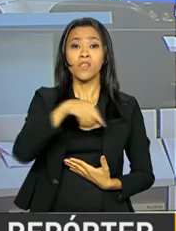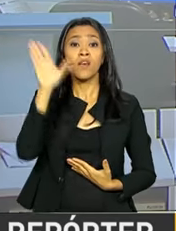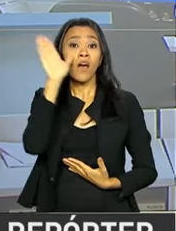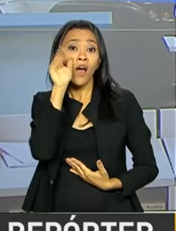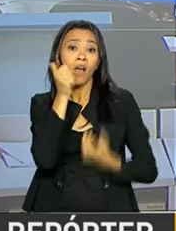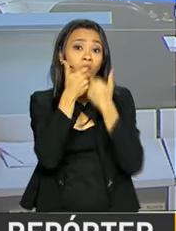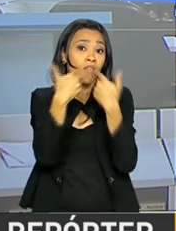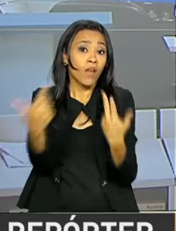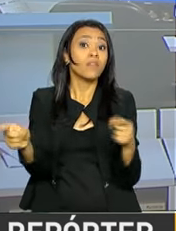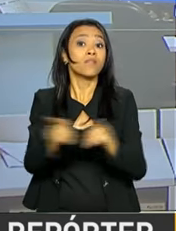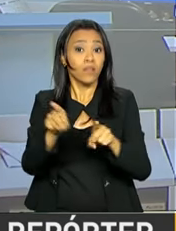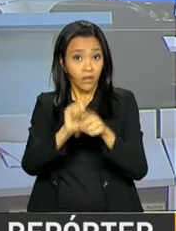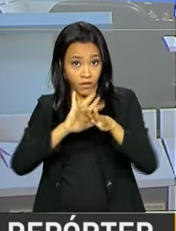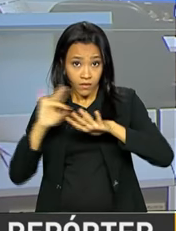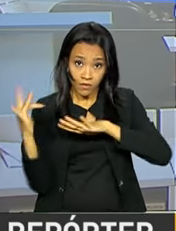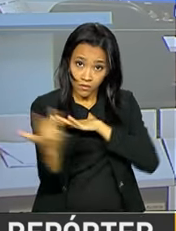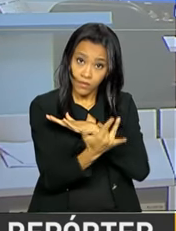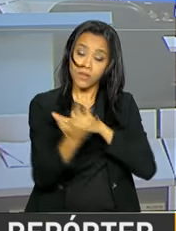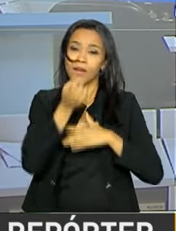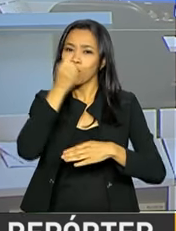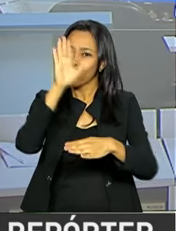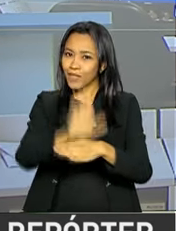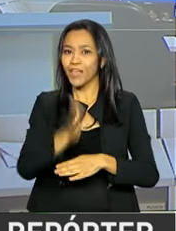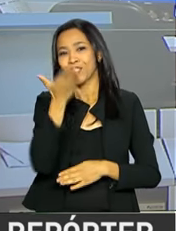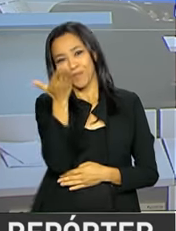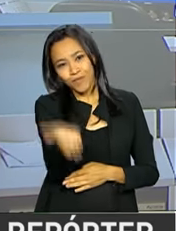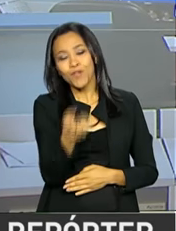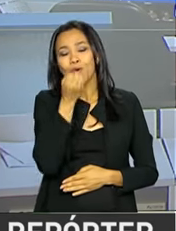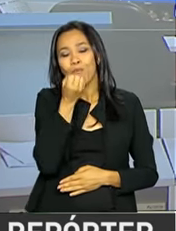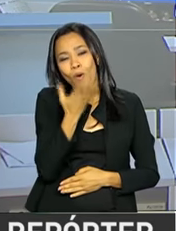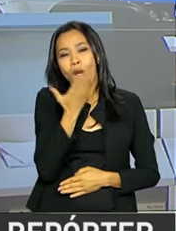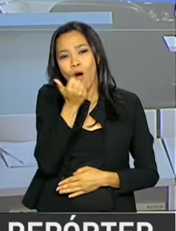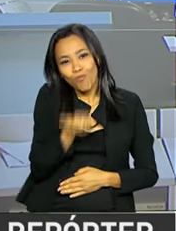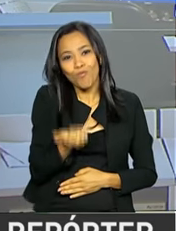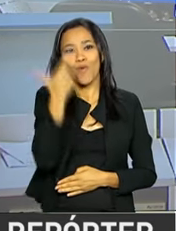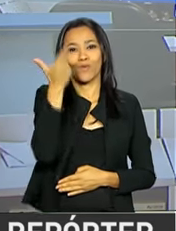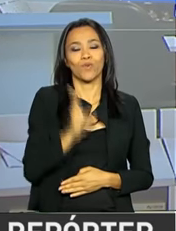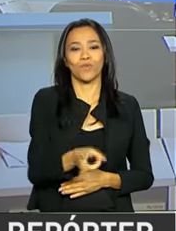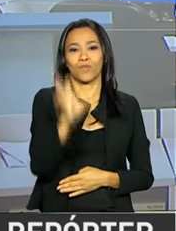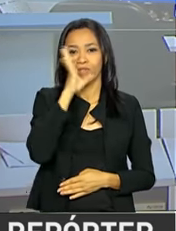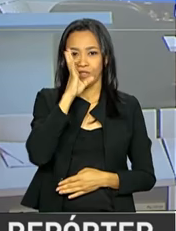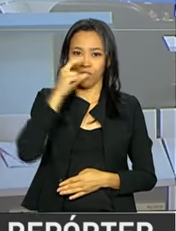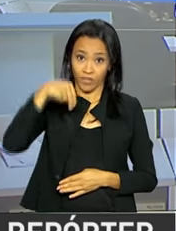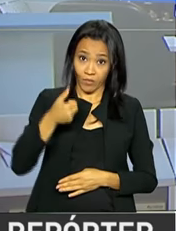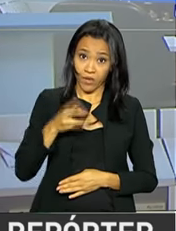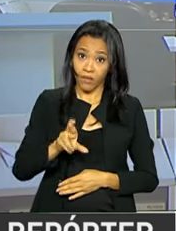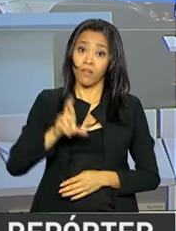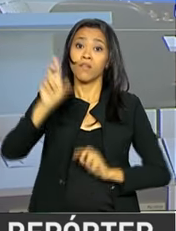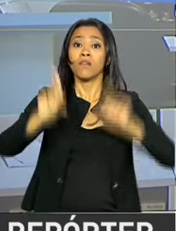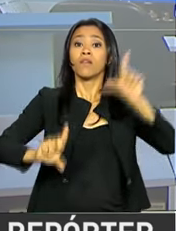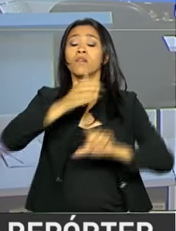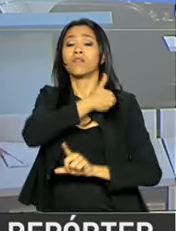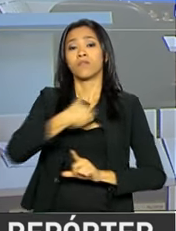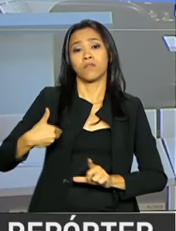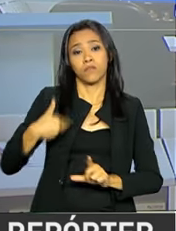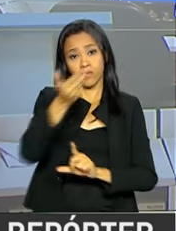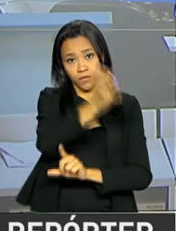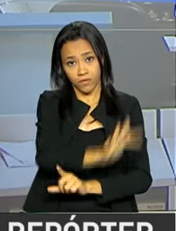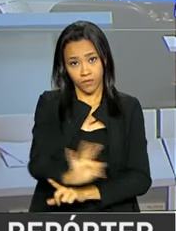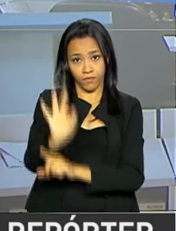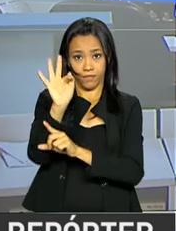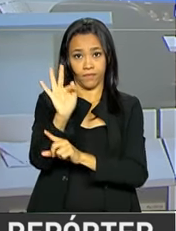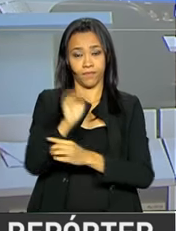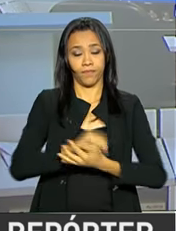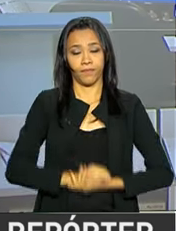Acompanhe as novidades também em nossas redes sociais. Uma boa tarde para você, um bom almoço e continue com a gente aqui na TVNBR, a TV